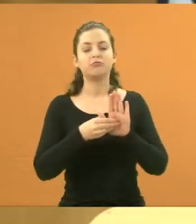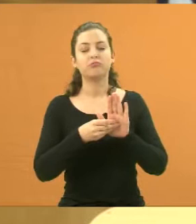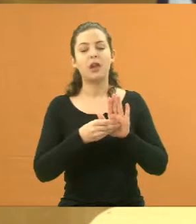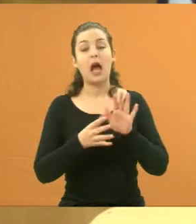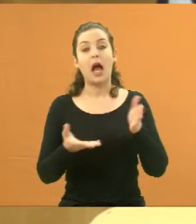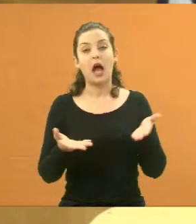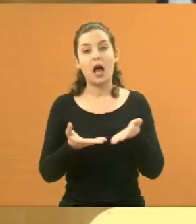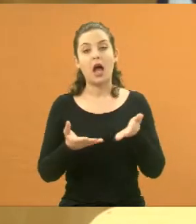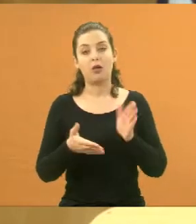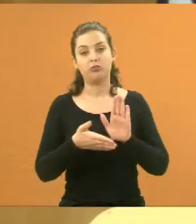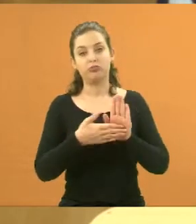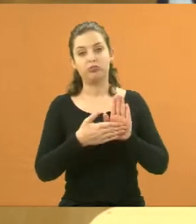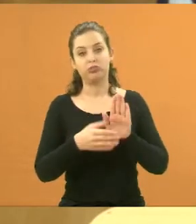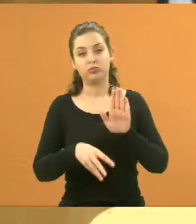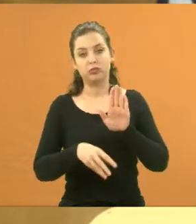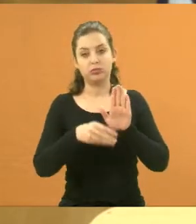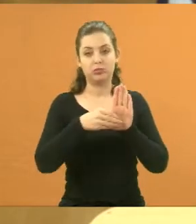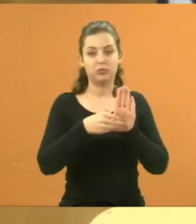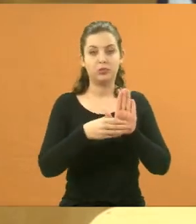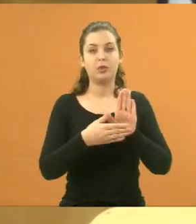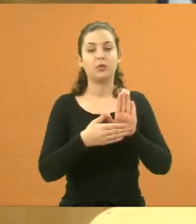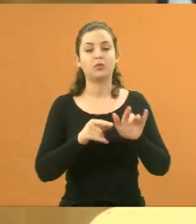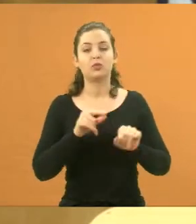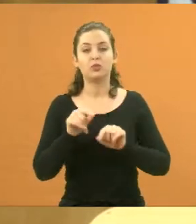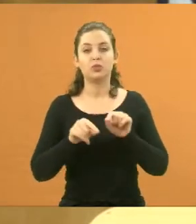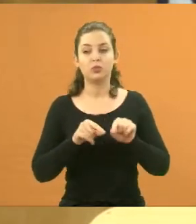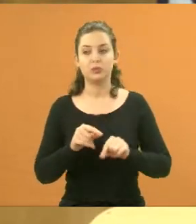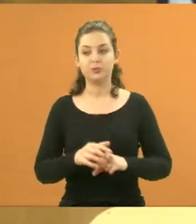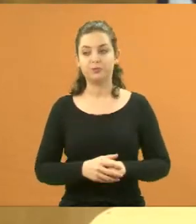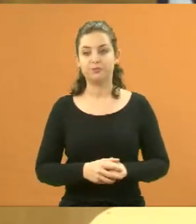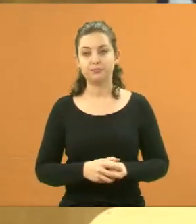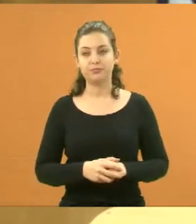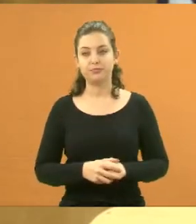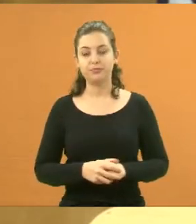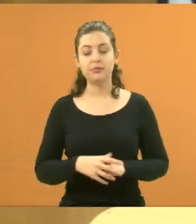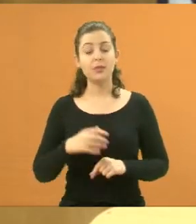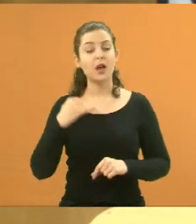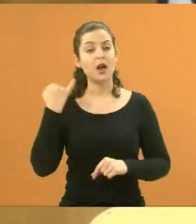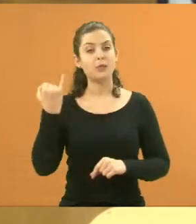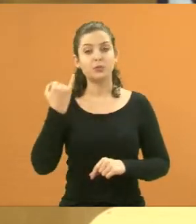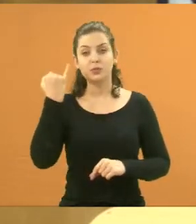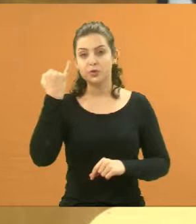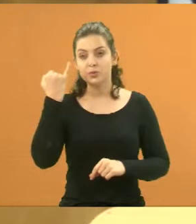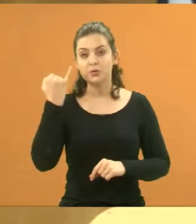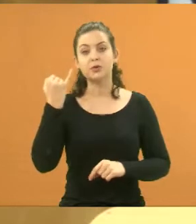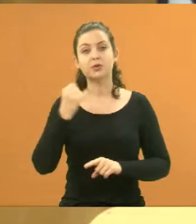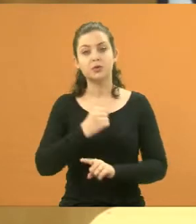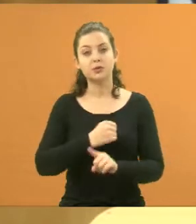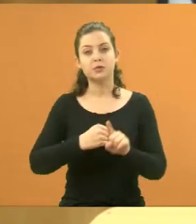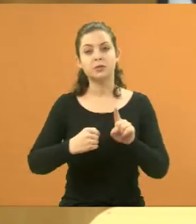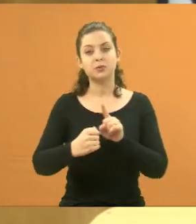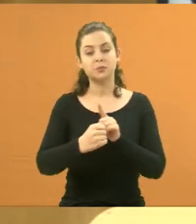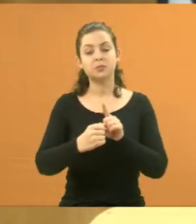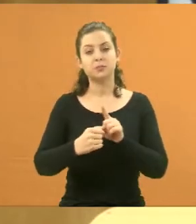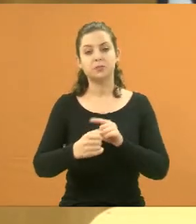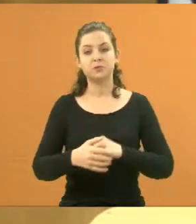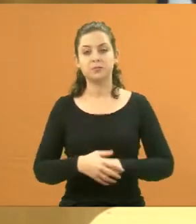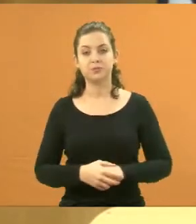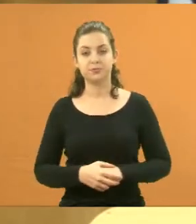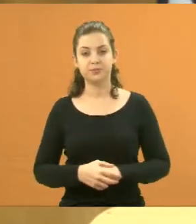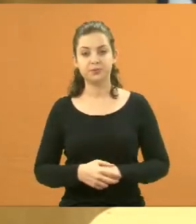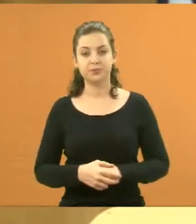vai ser aí, de grande importância para a nossa sociedade, nossos munícipes de